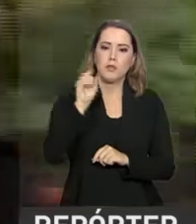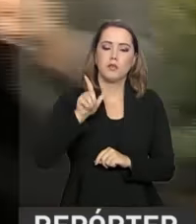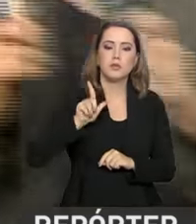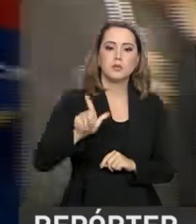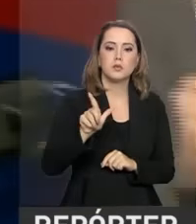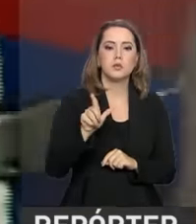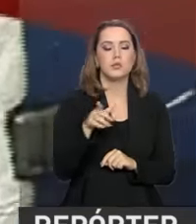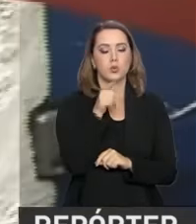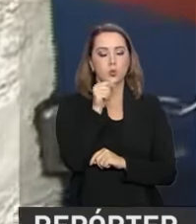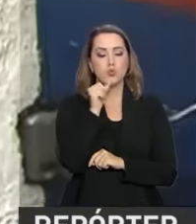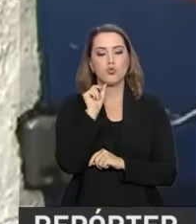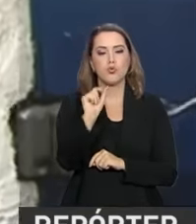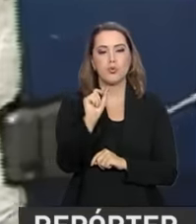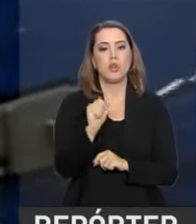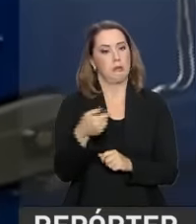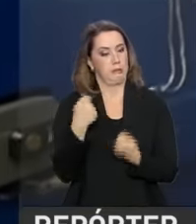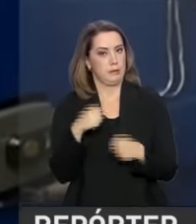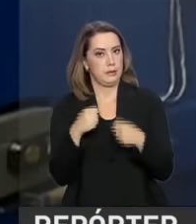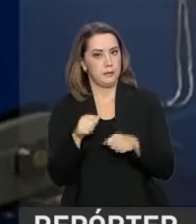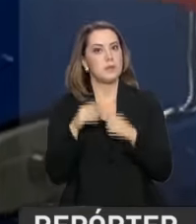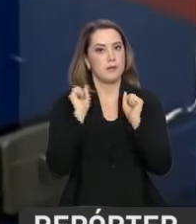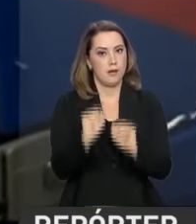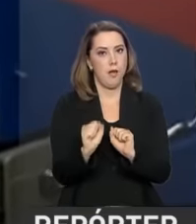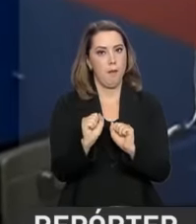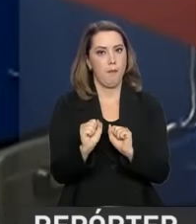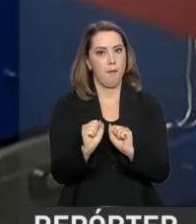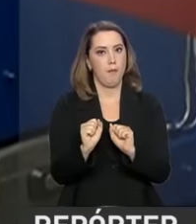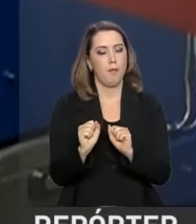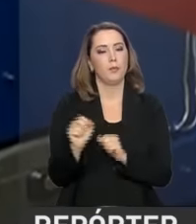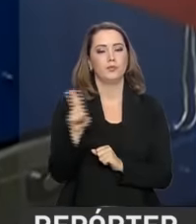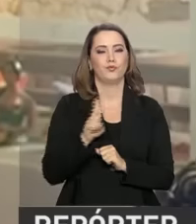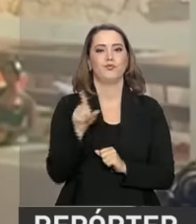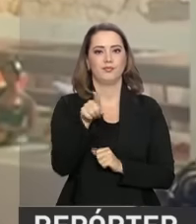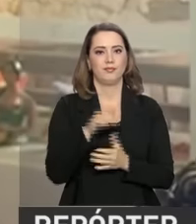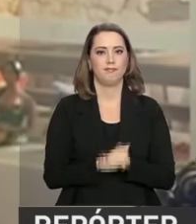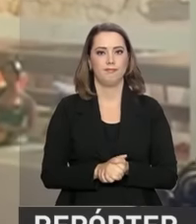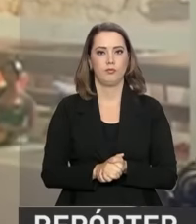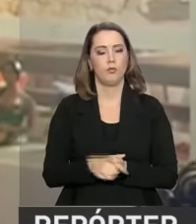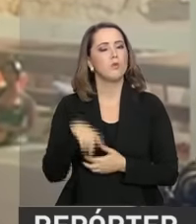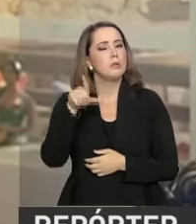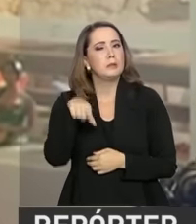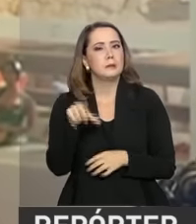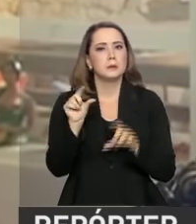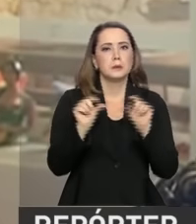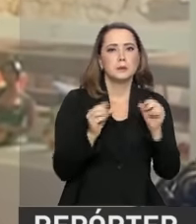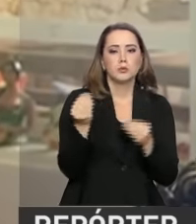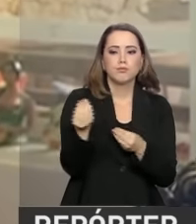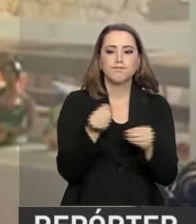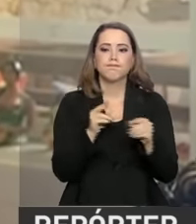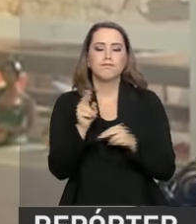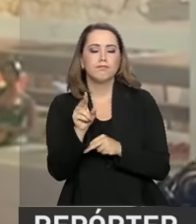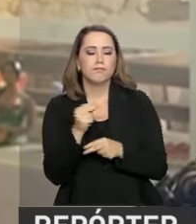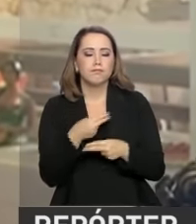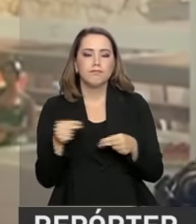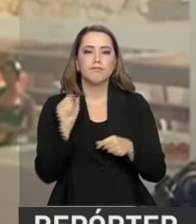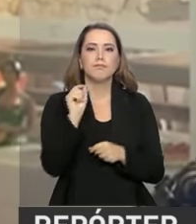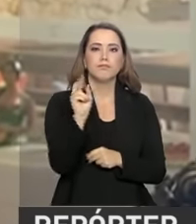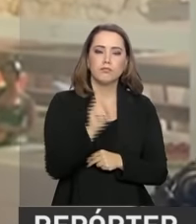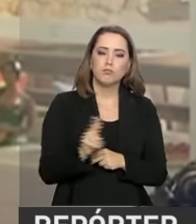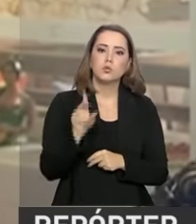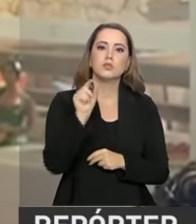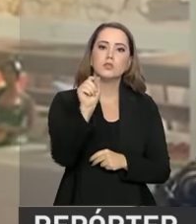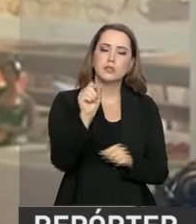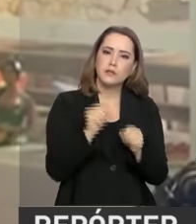de água e é utilizado em caso de emergência se faltar água na rede são medidas que ao longo do tempo você vai tomando e o retorno